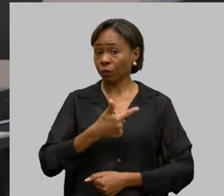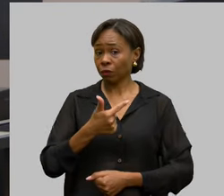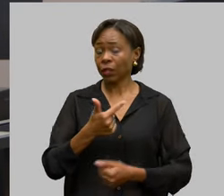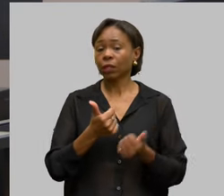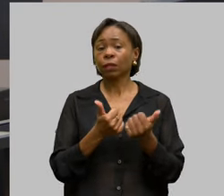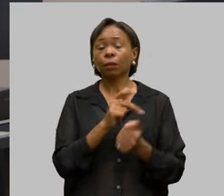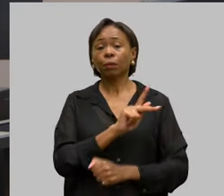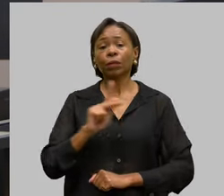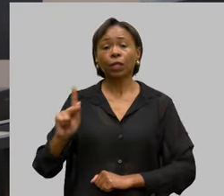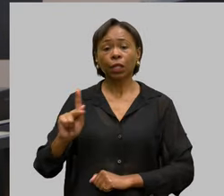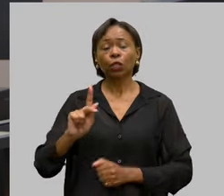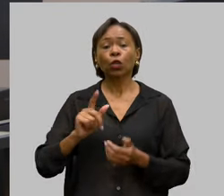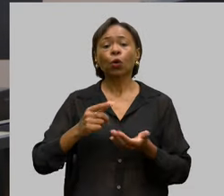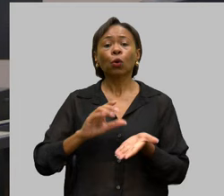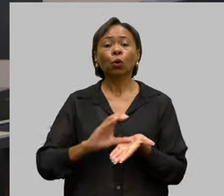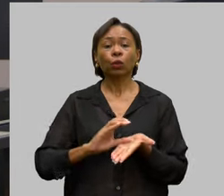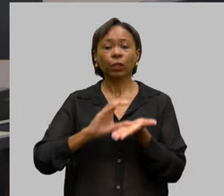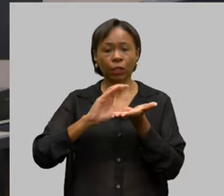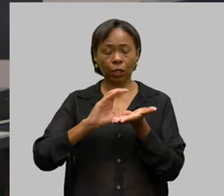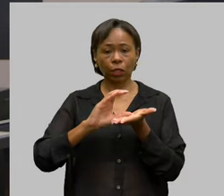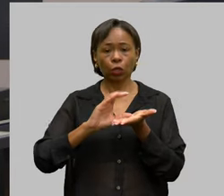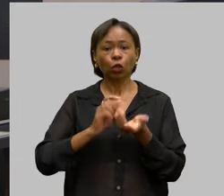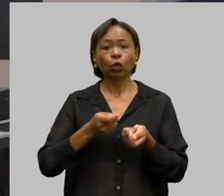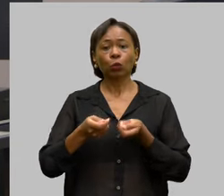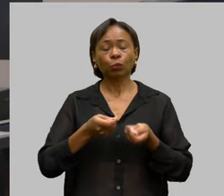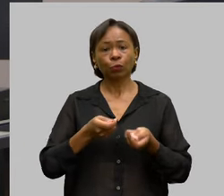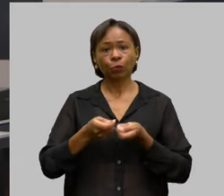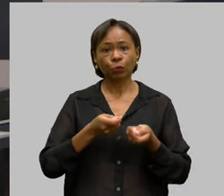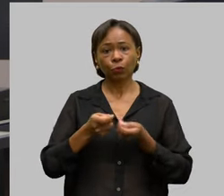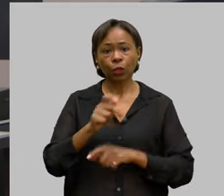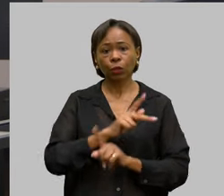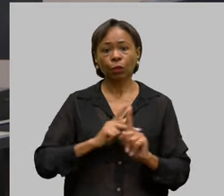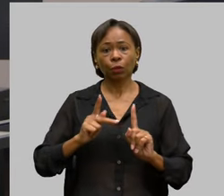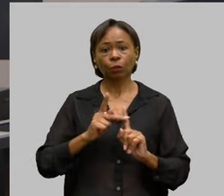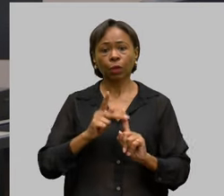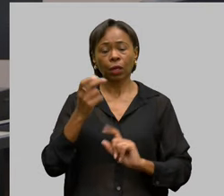dirigentes de regimes próprios de Previdência Social